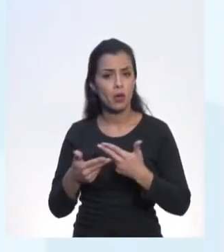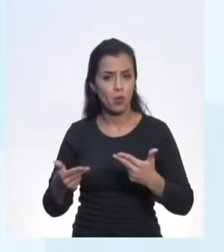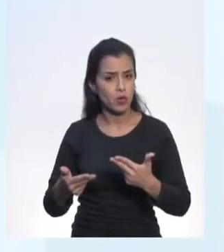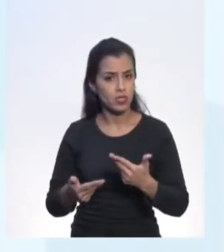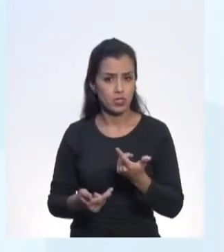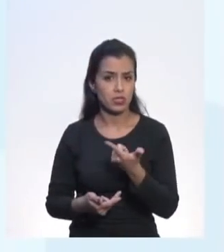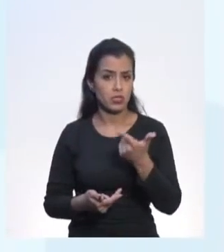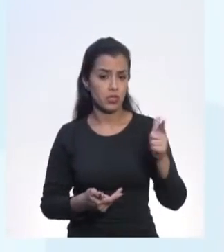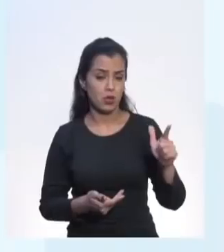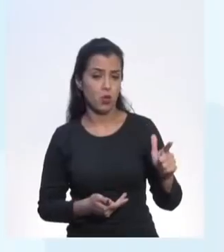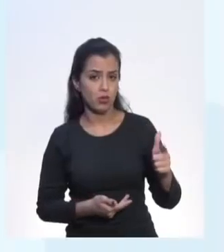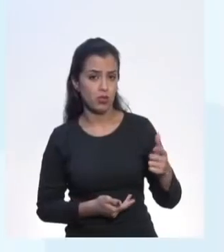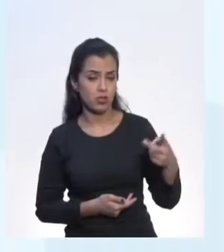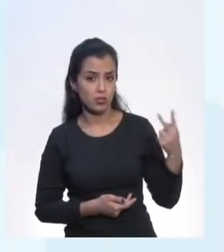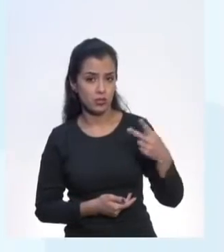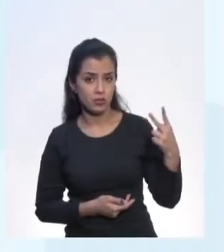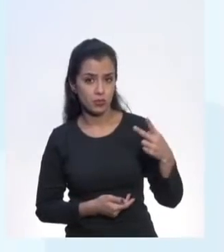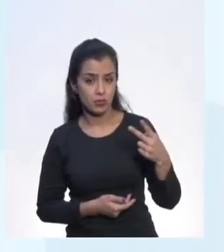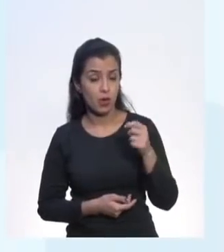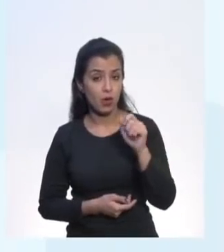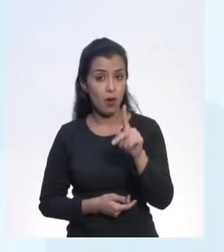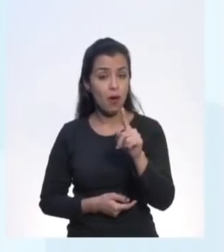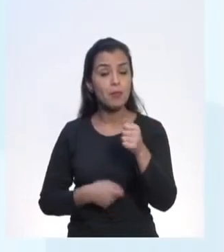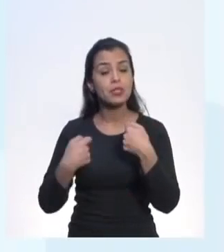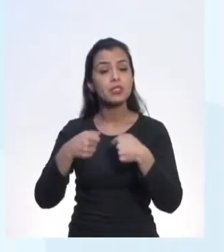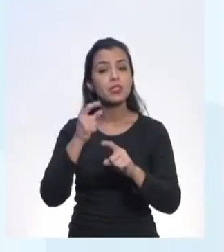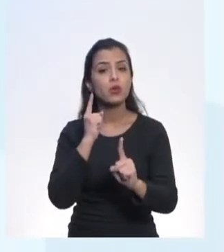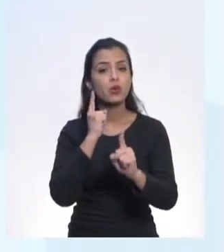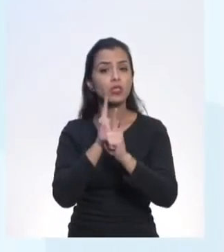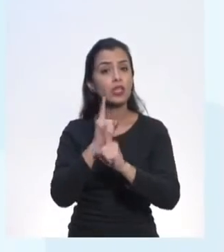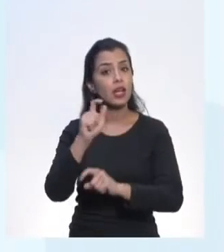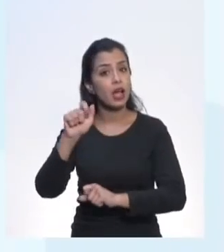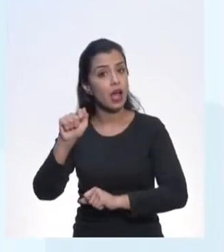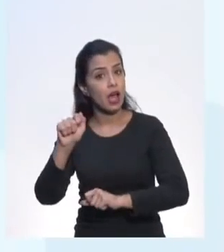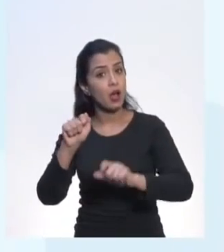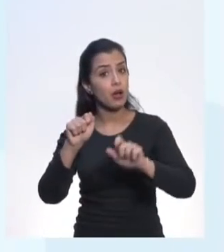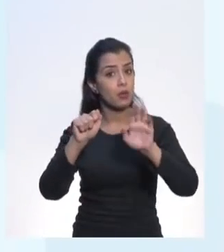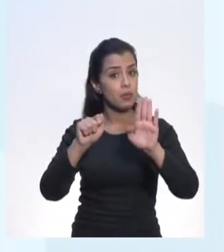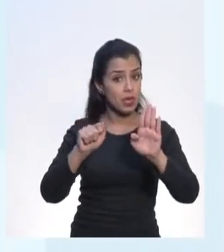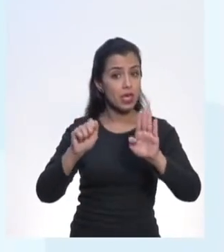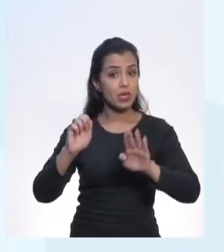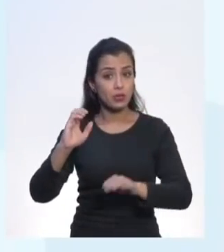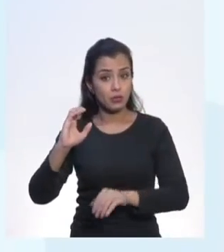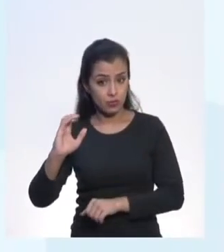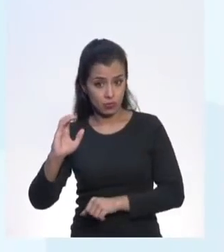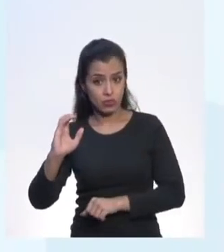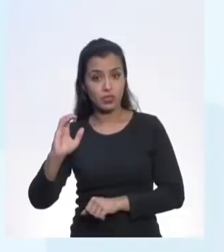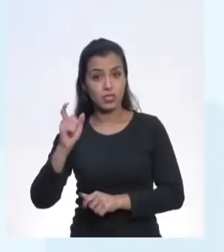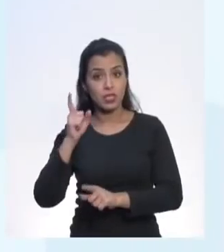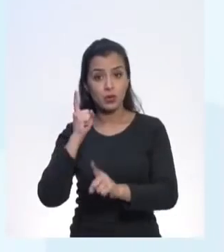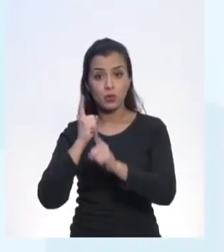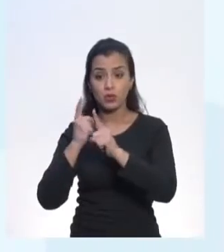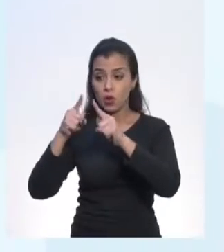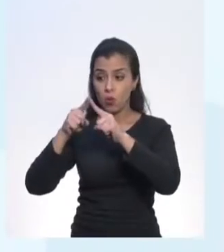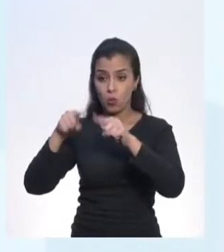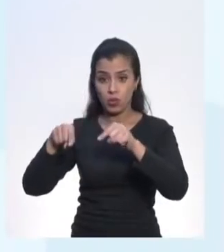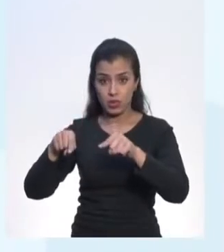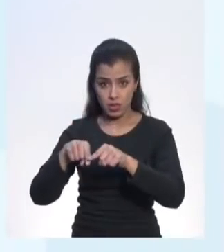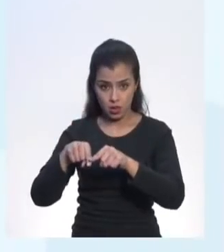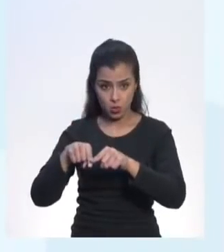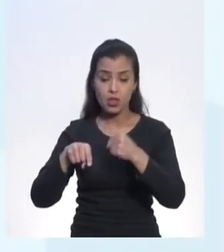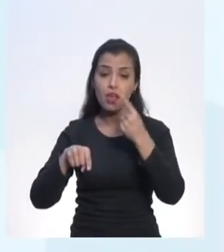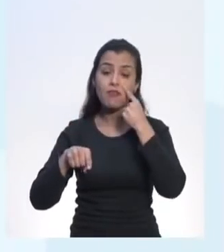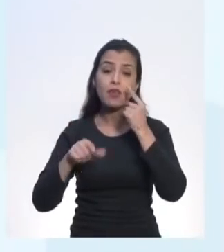certo? Então, é para você encontrar o A, o B, o C, encontrar o delta, verificar